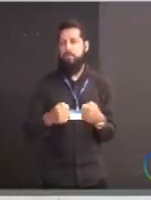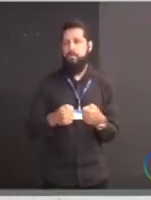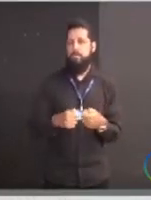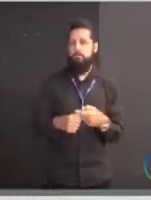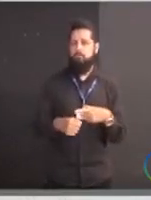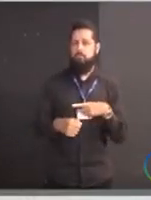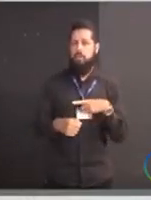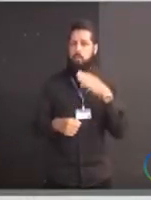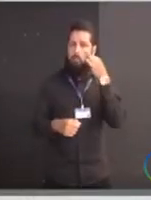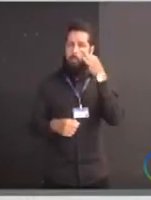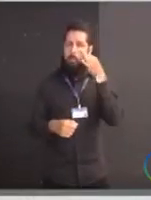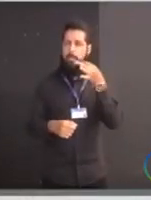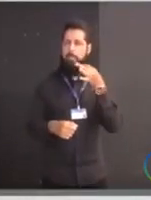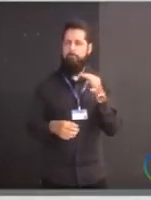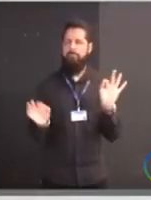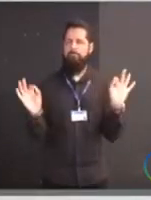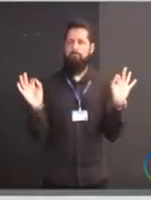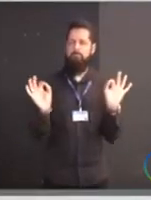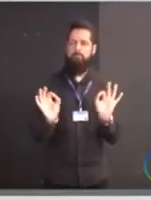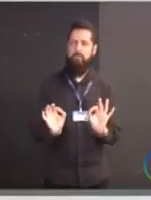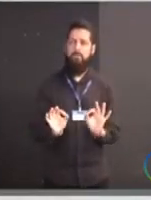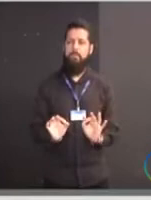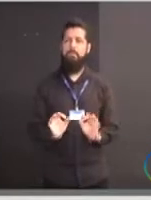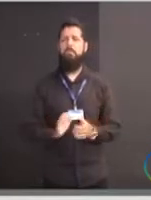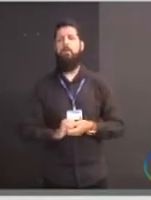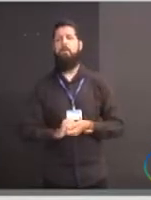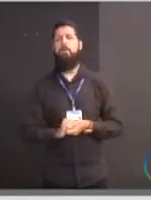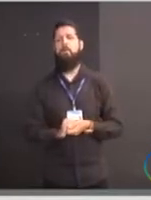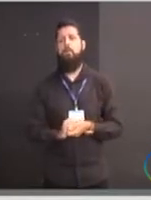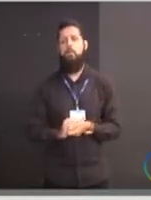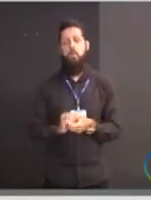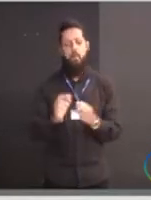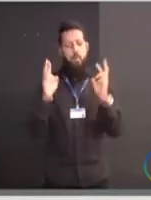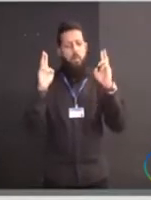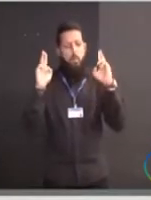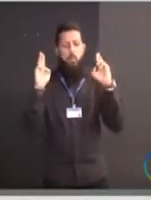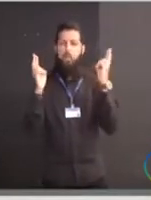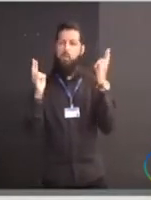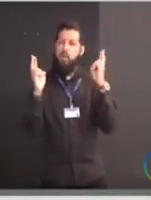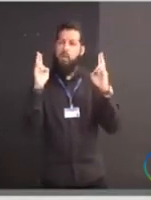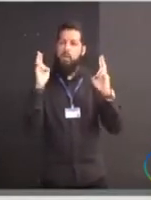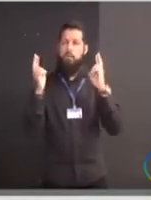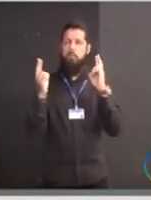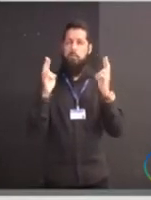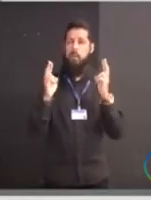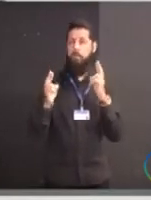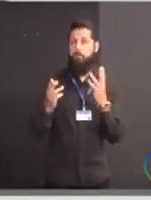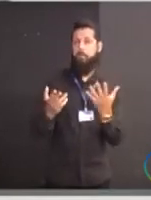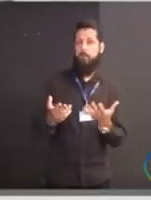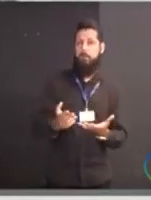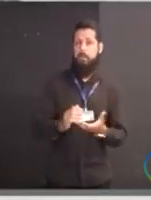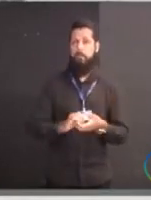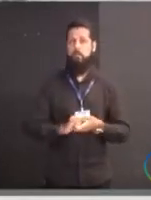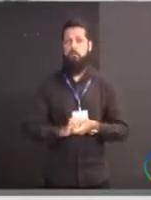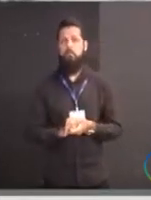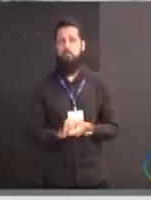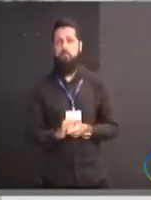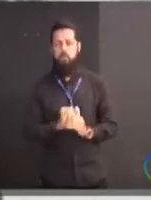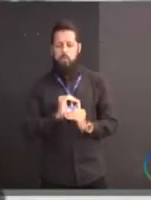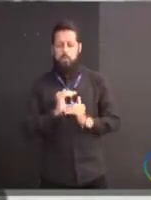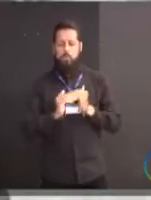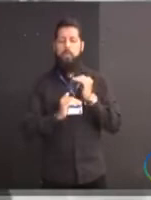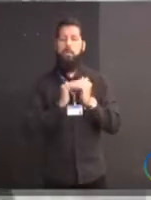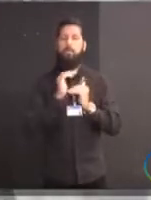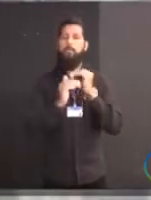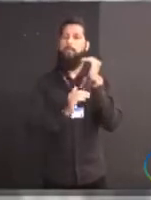esse problema está relacionado também com uma espécie de poluição que nós